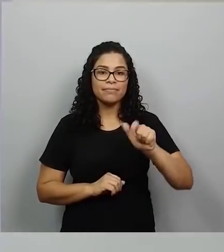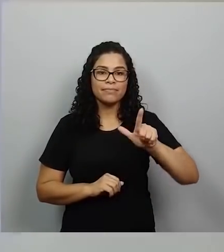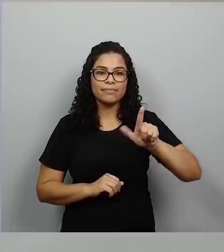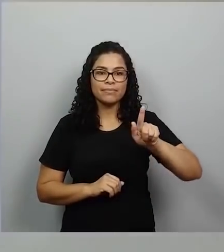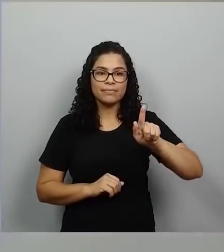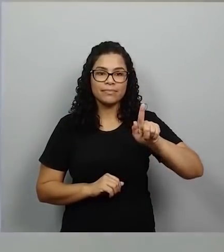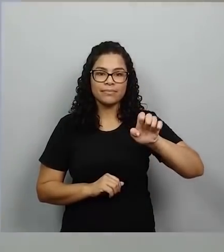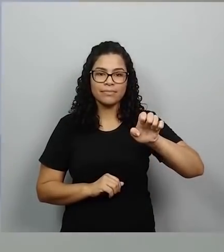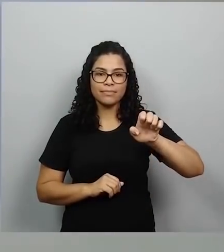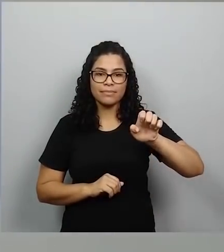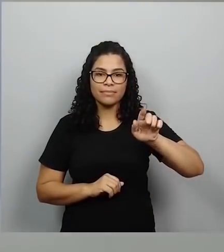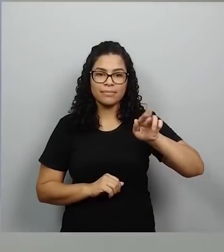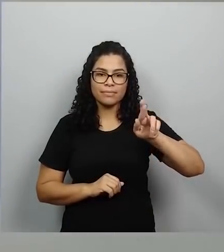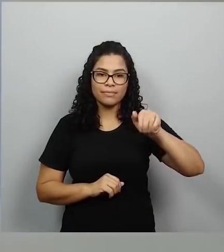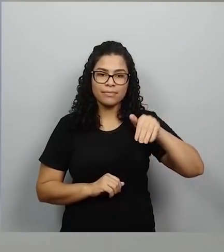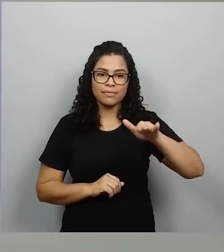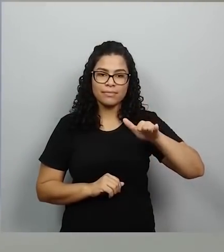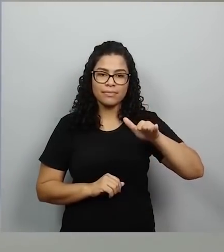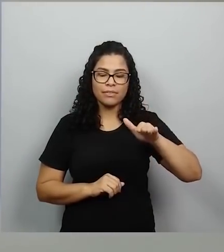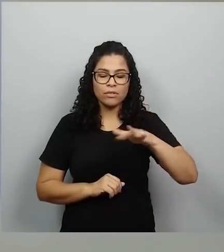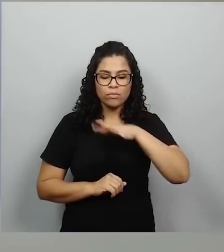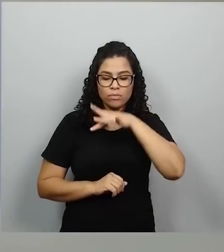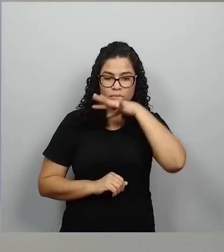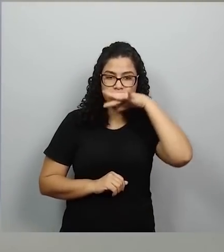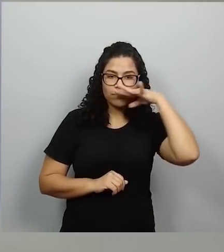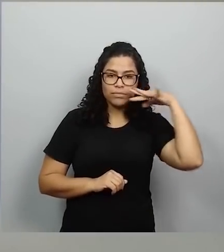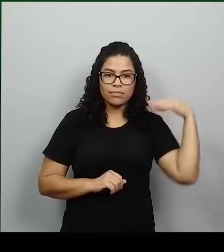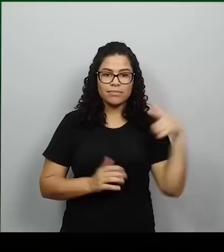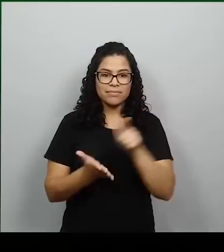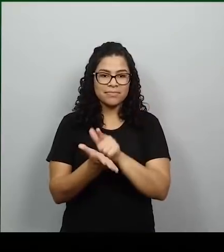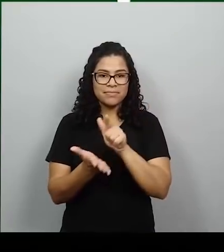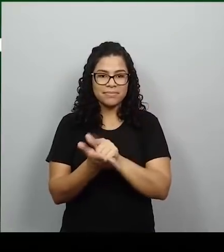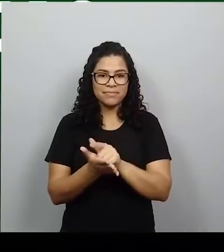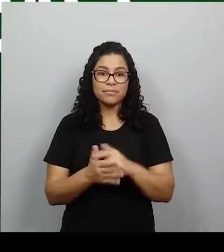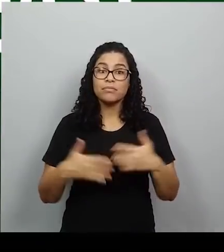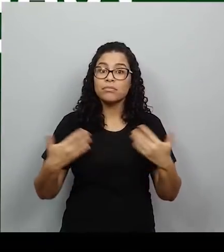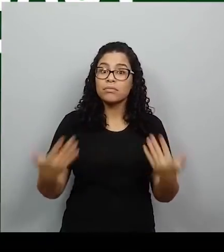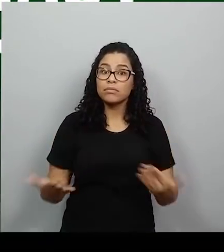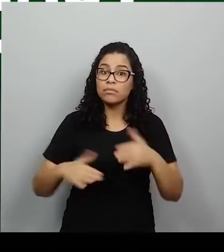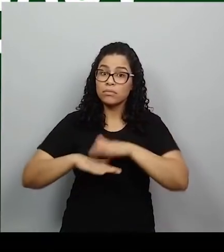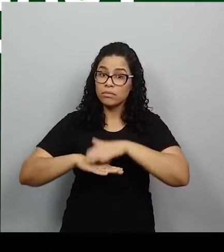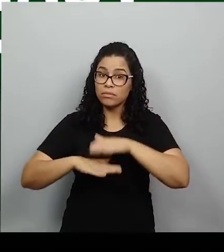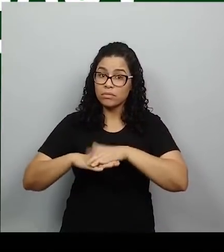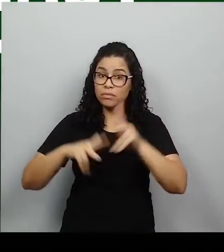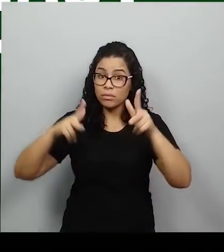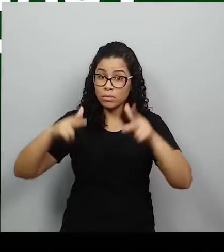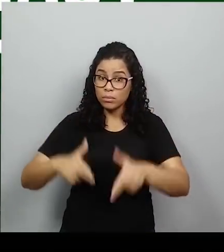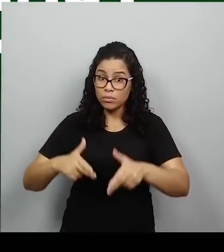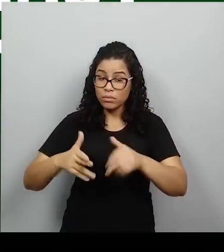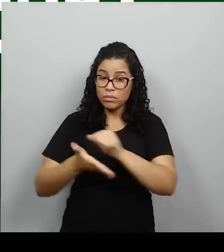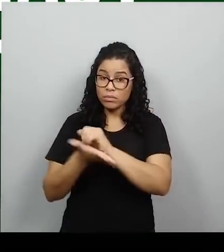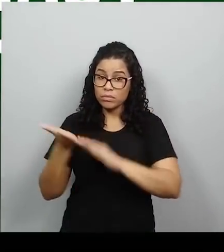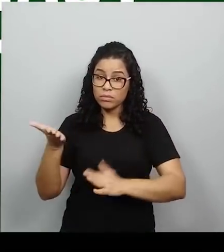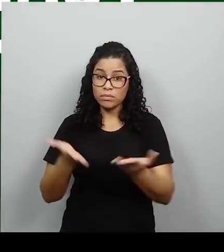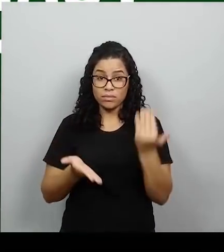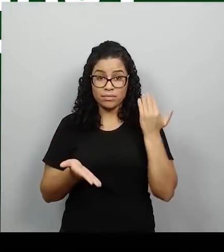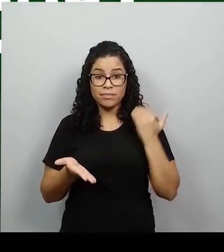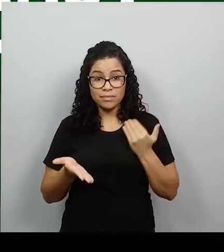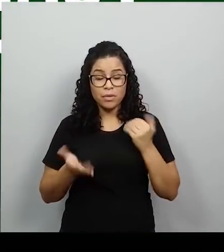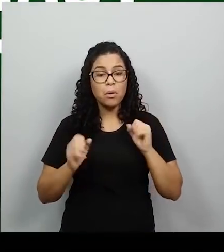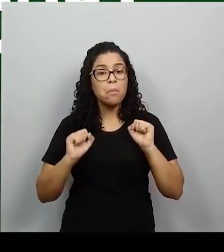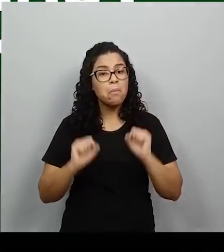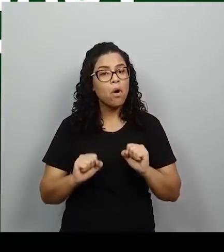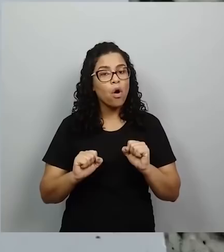O alecrim deixa o cheirinho dele na folha. Além de fazer decalque, como na atividade